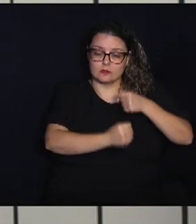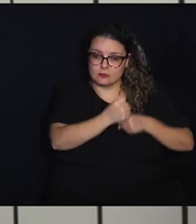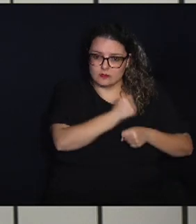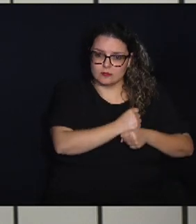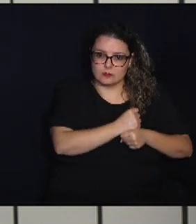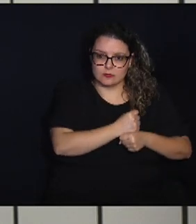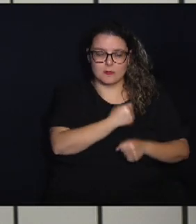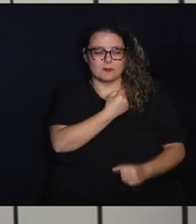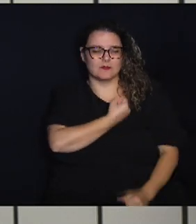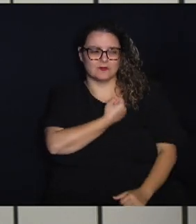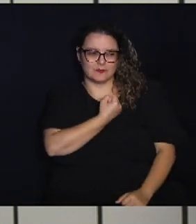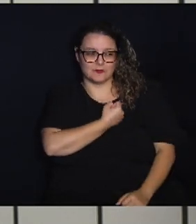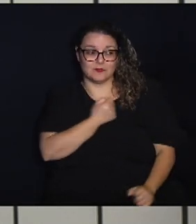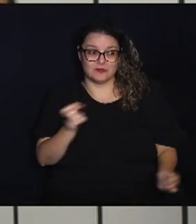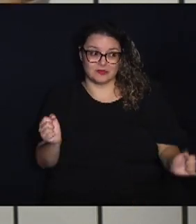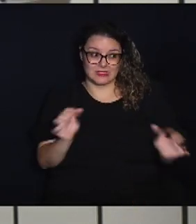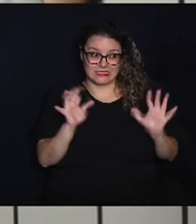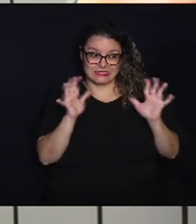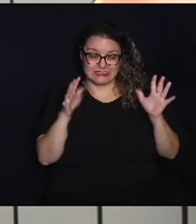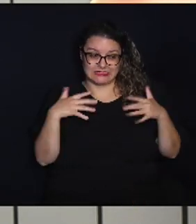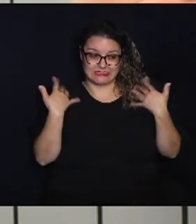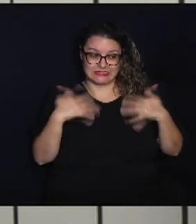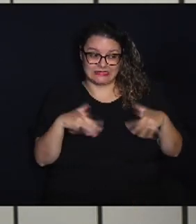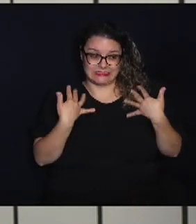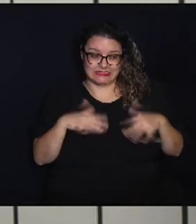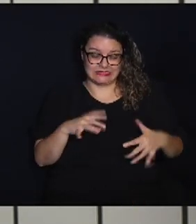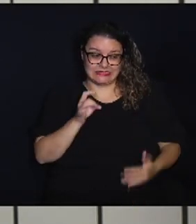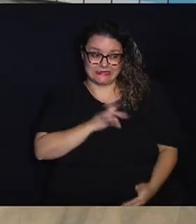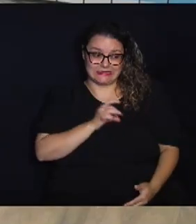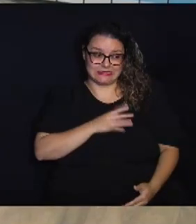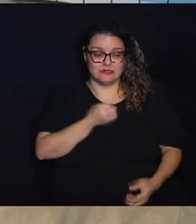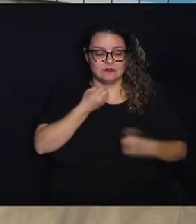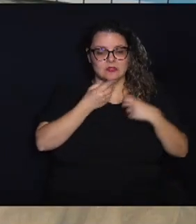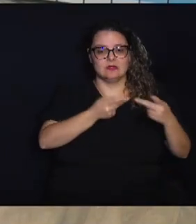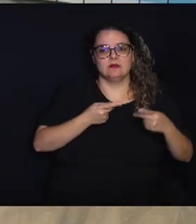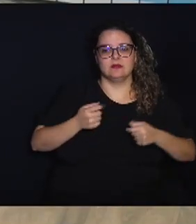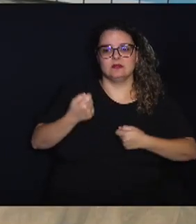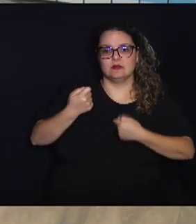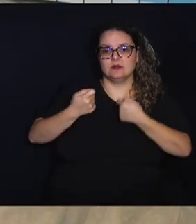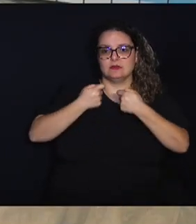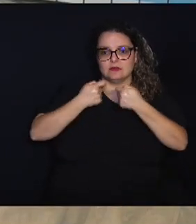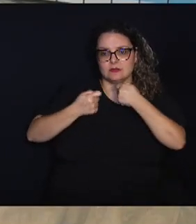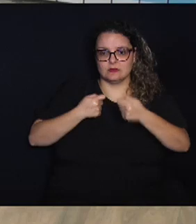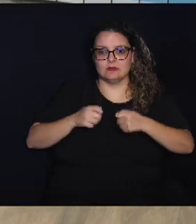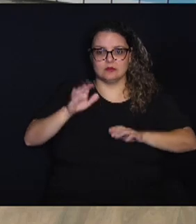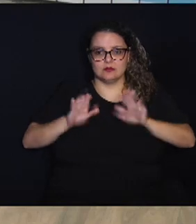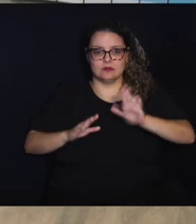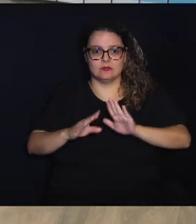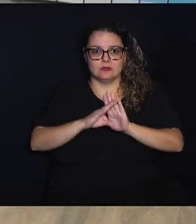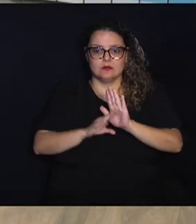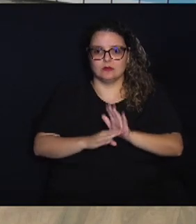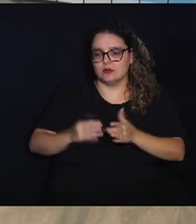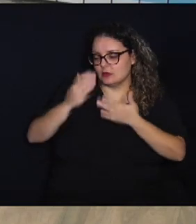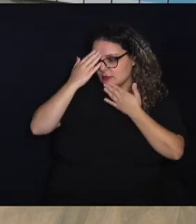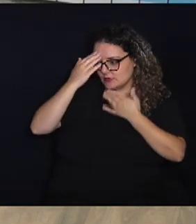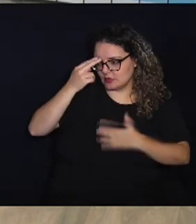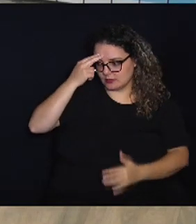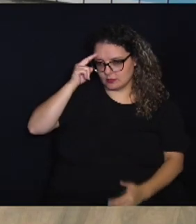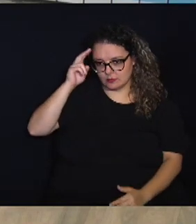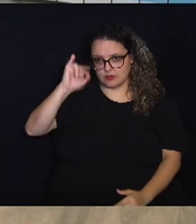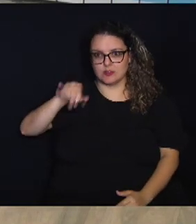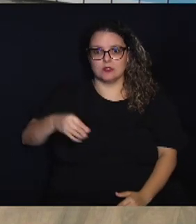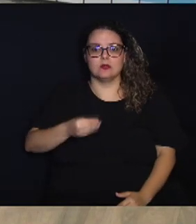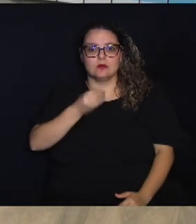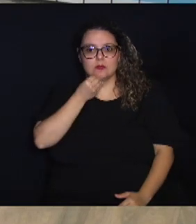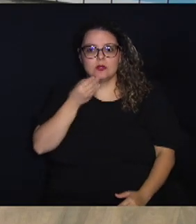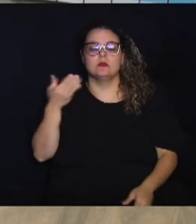um número que ainda te assusta? Seja bem-vindo ao programa Questão de Ordem. Obrigado, Gabriel Castro, pela oportunidade de